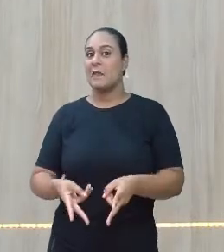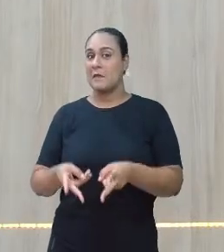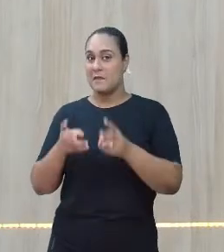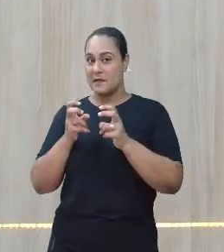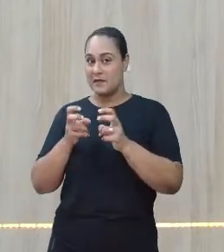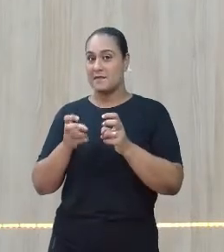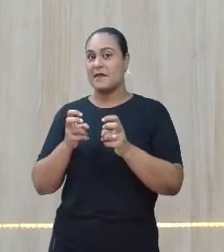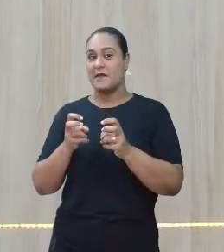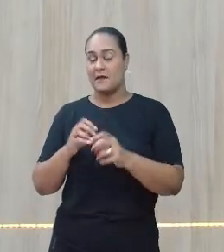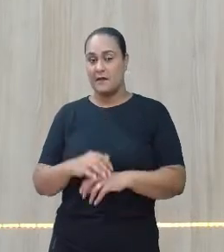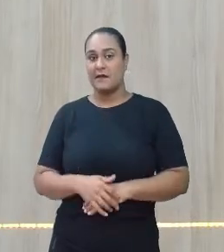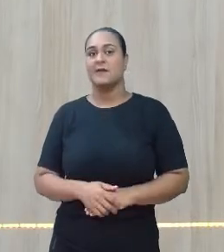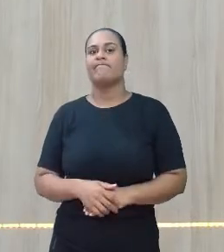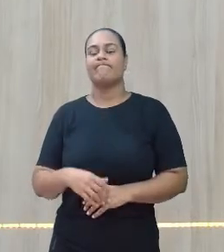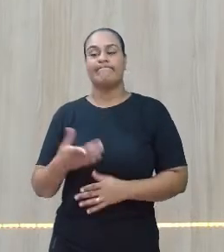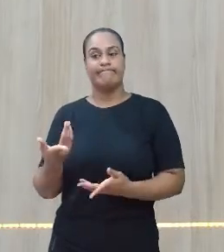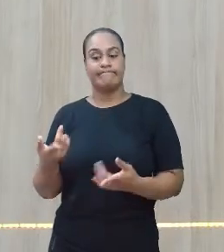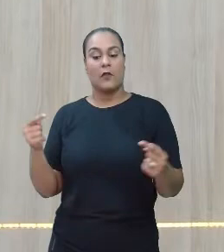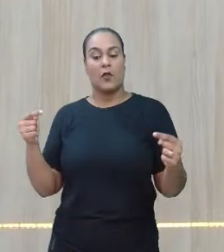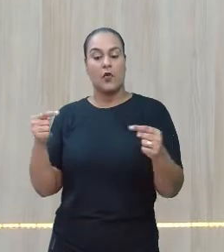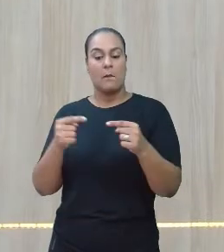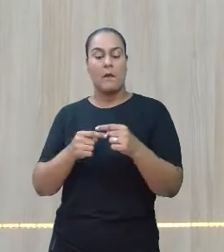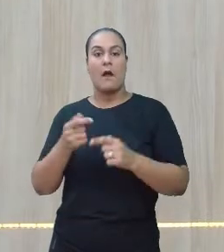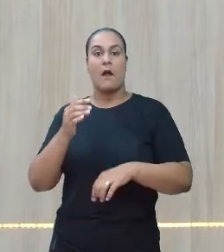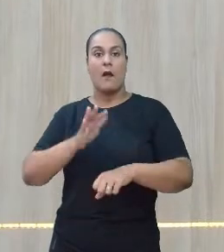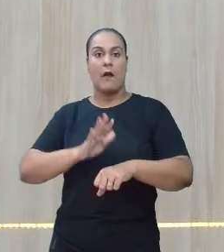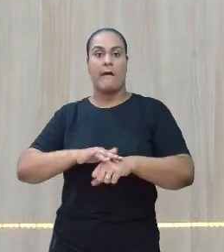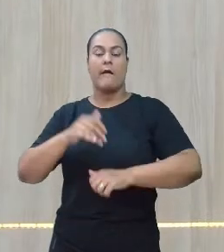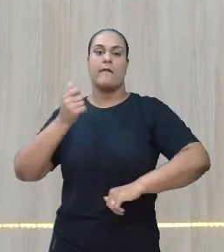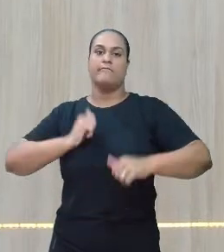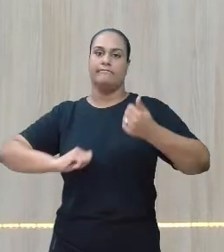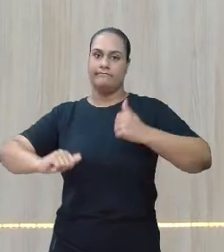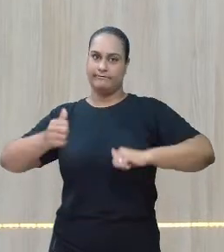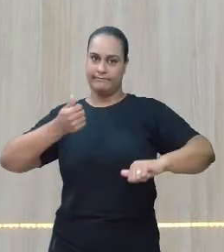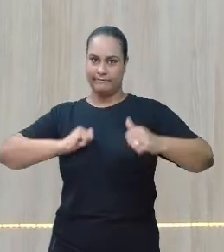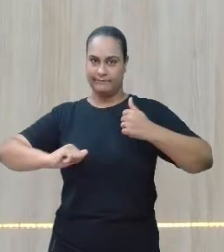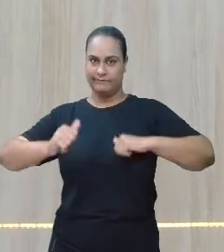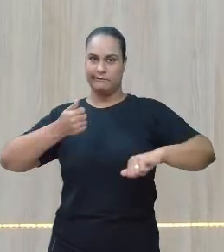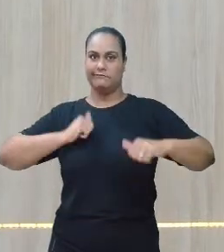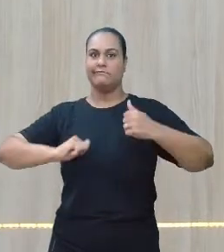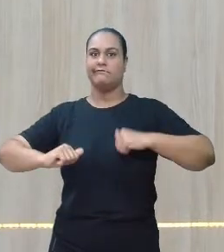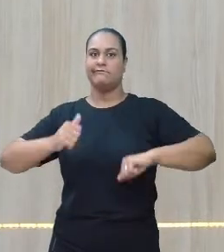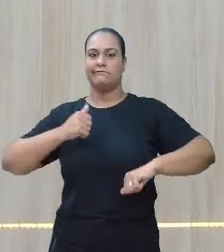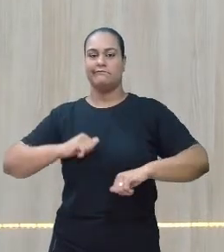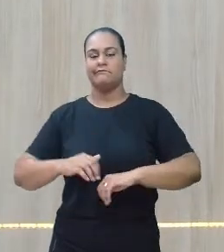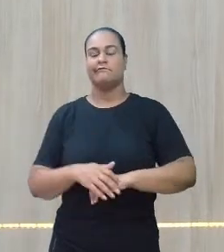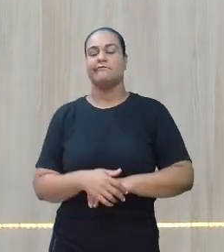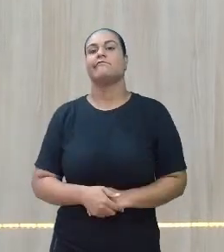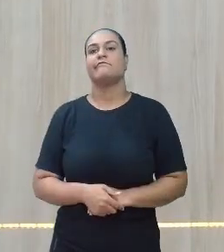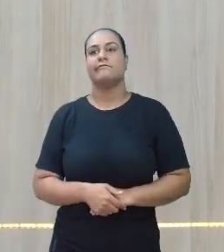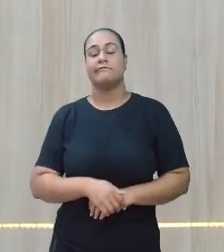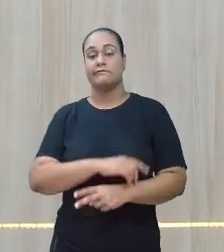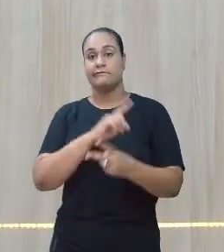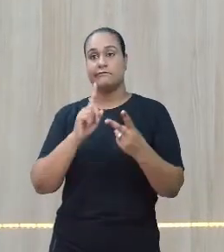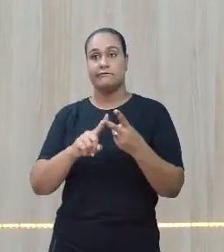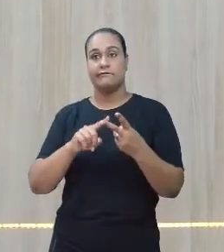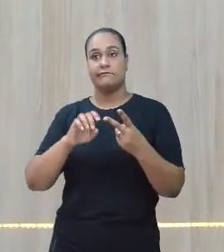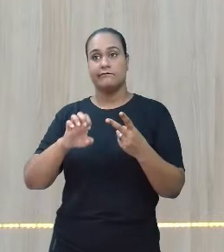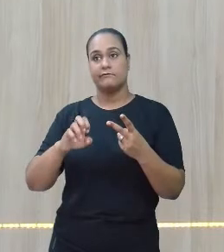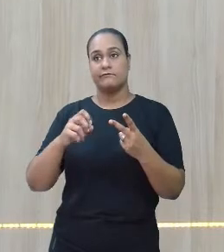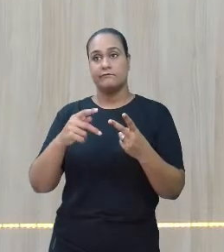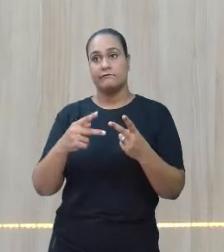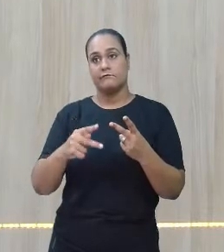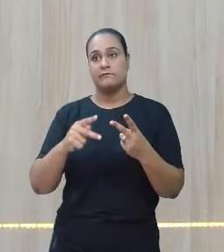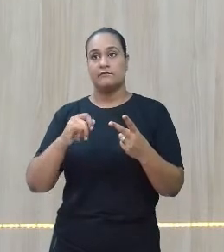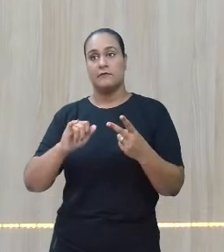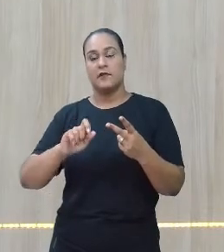tem realmente a ver com a ansiedade, com o que nós estamos vivendo, não é? E aí a questão da epilepsia. Já na questão